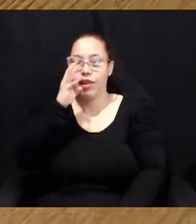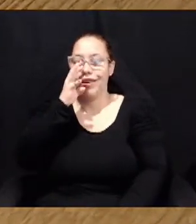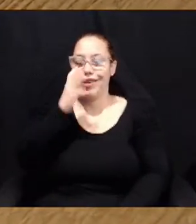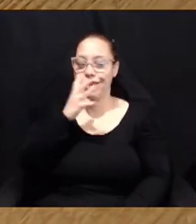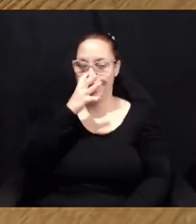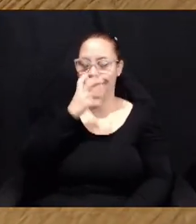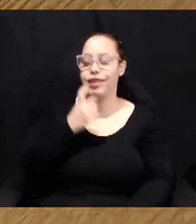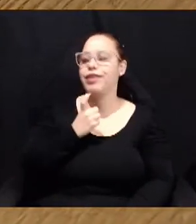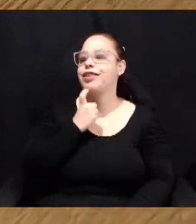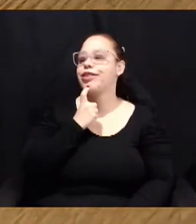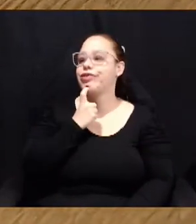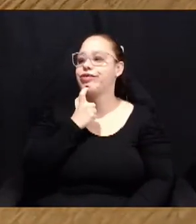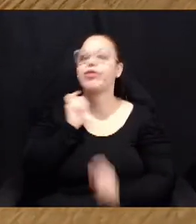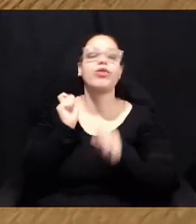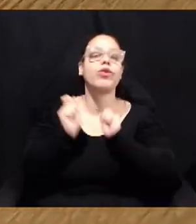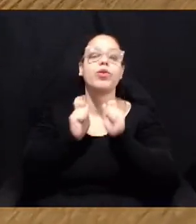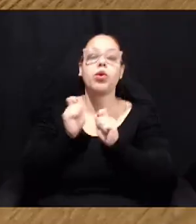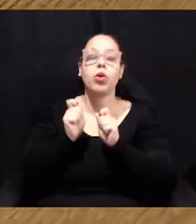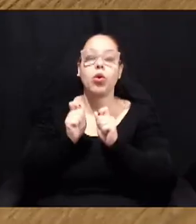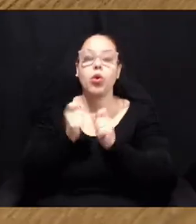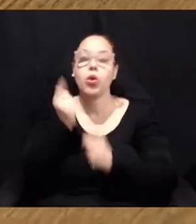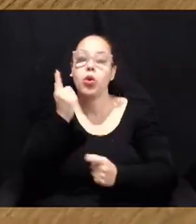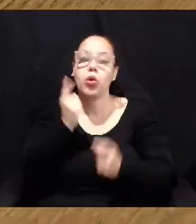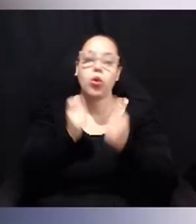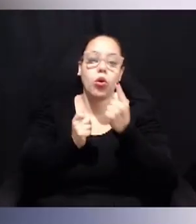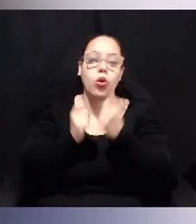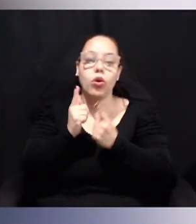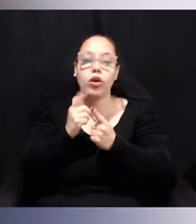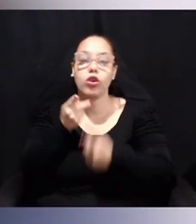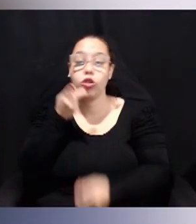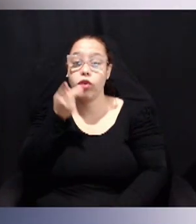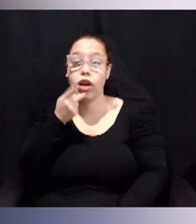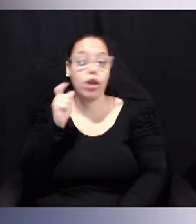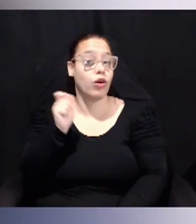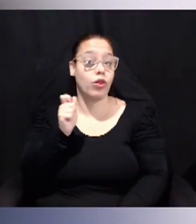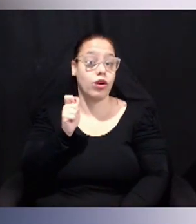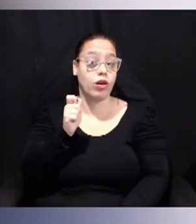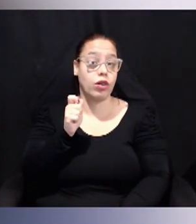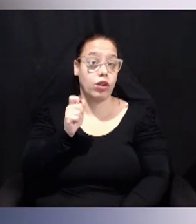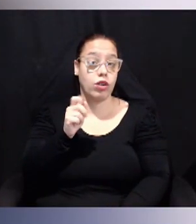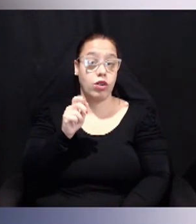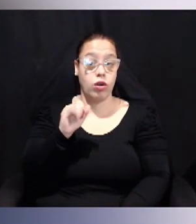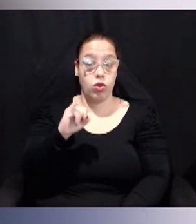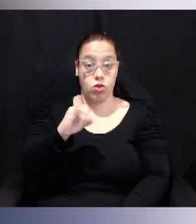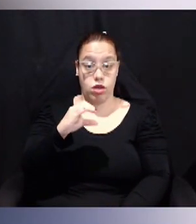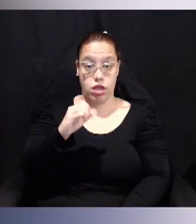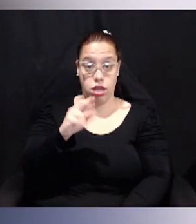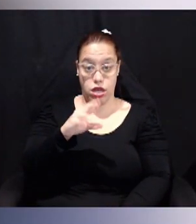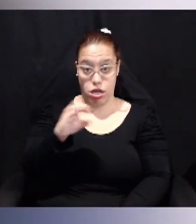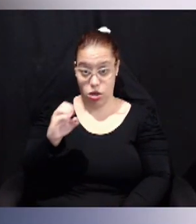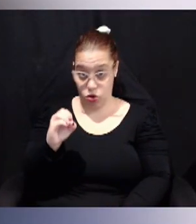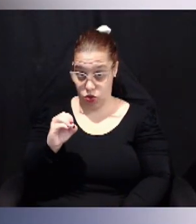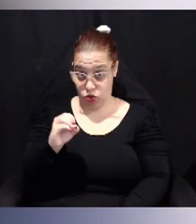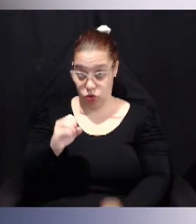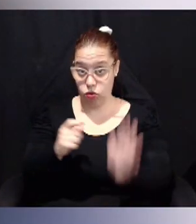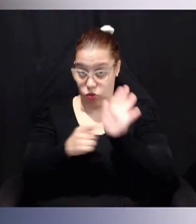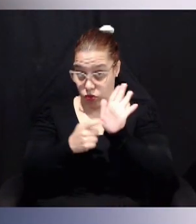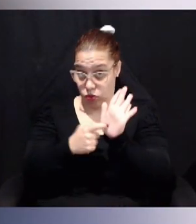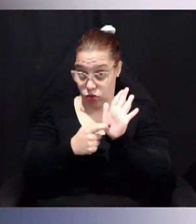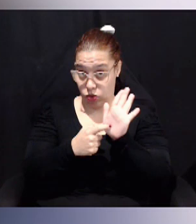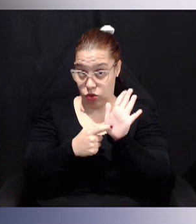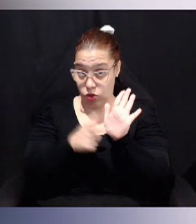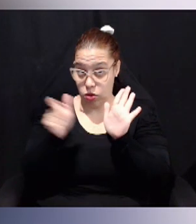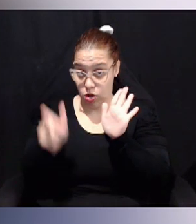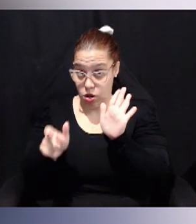eu queria colocar um pouco dessa coisa que eu te falei. O Ícaro, que é o protagonista do Tinta Fresca, ele